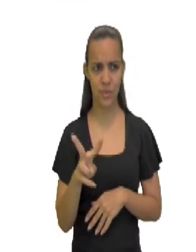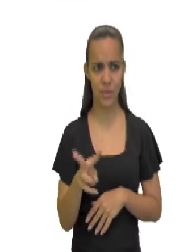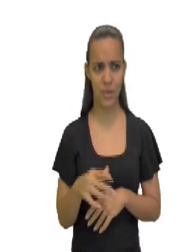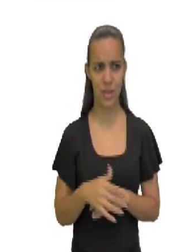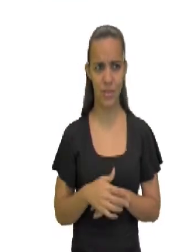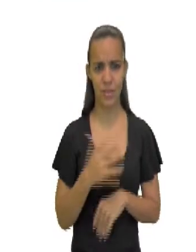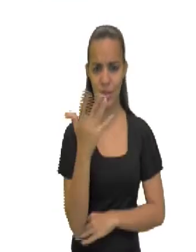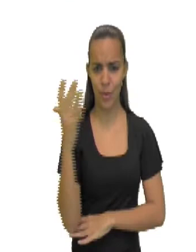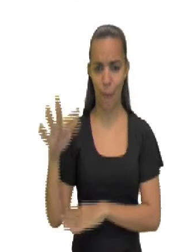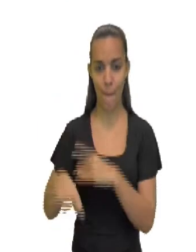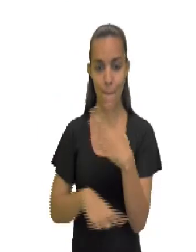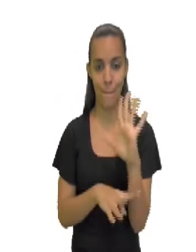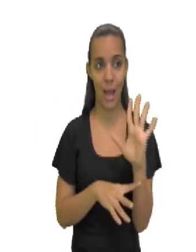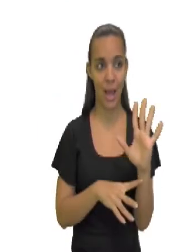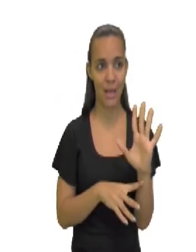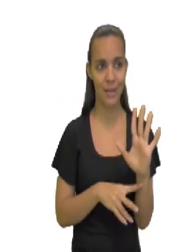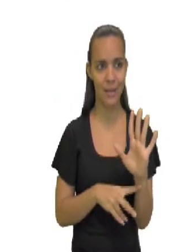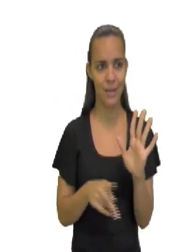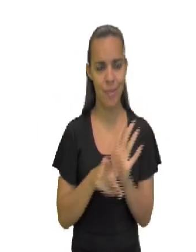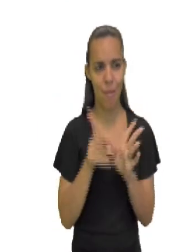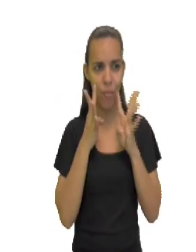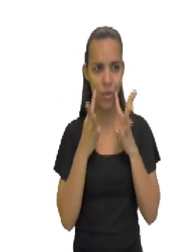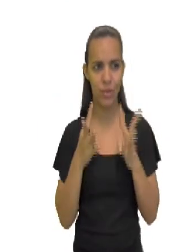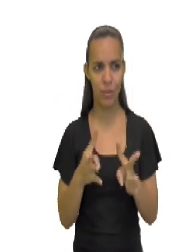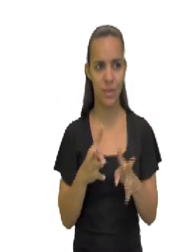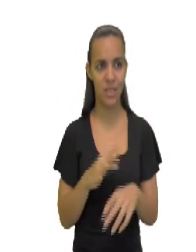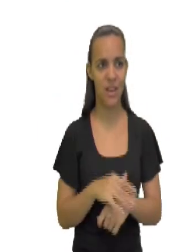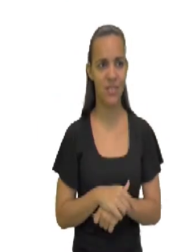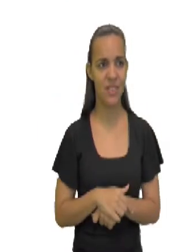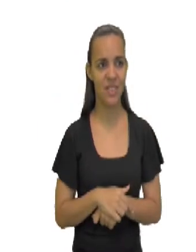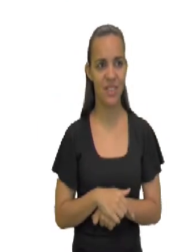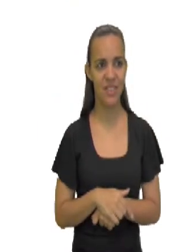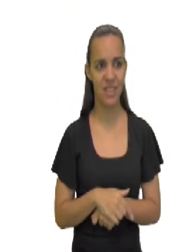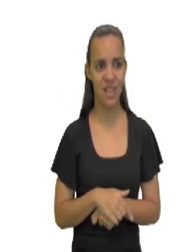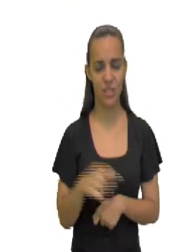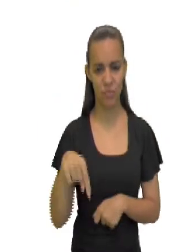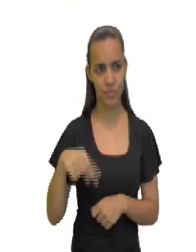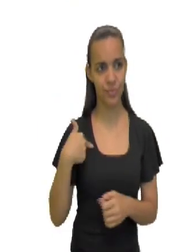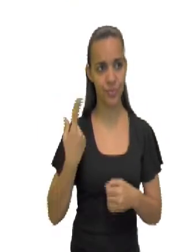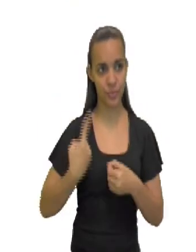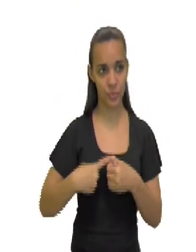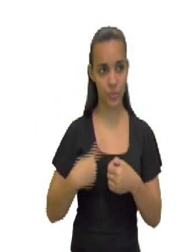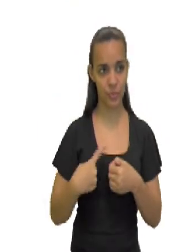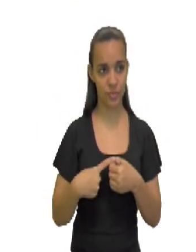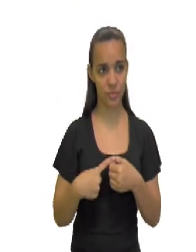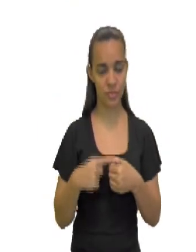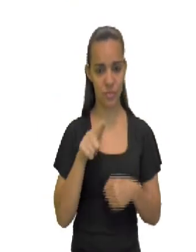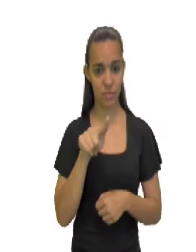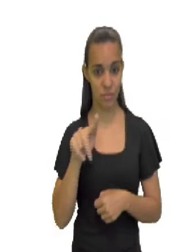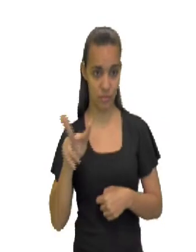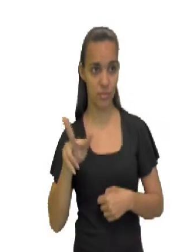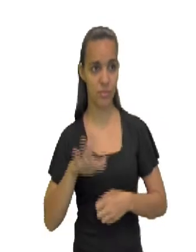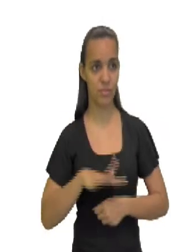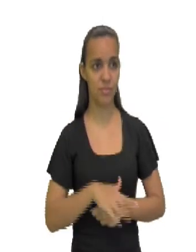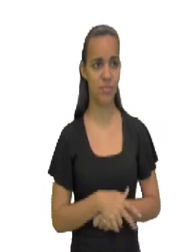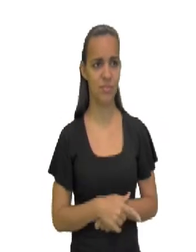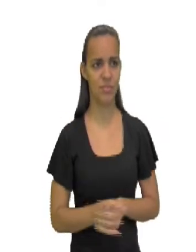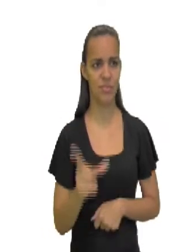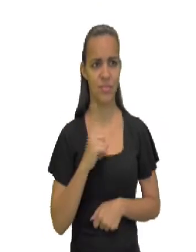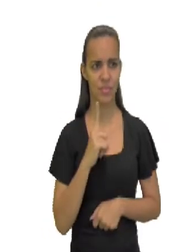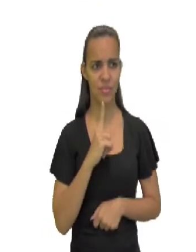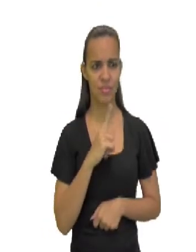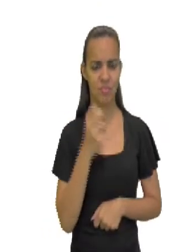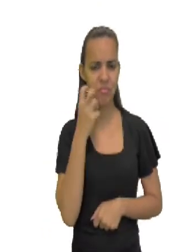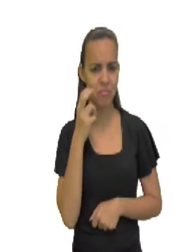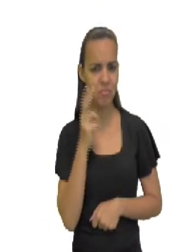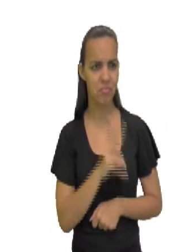o verde que tinha em volta daquelas imagens, não é mesmo? Aqui na nossa cidade de Governador Valadares, nós temos visto